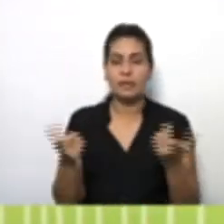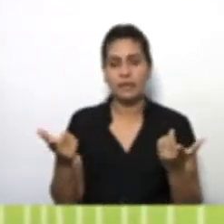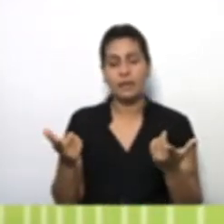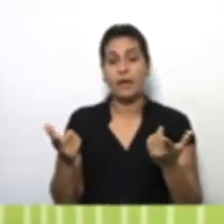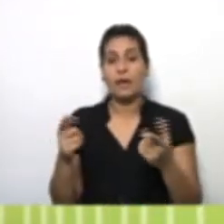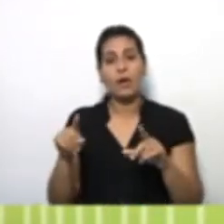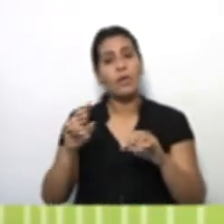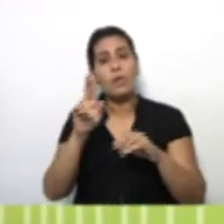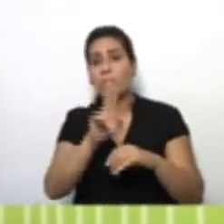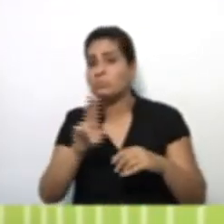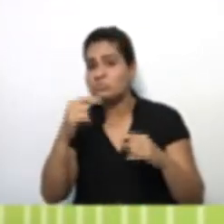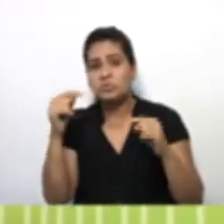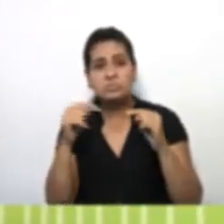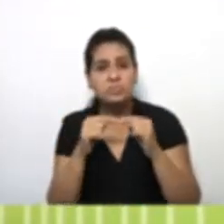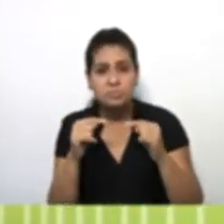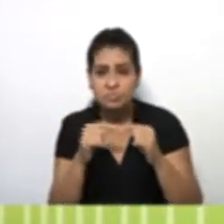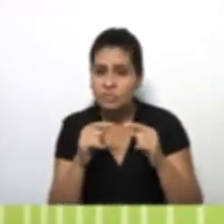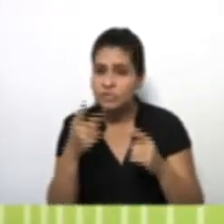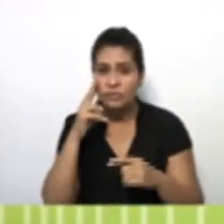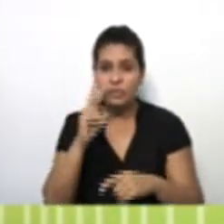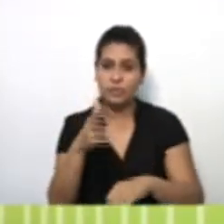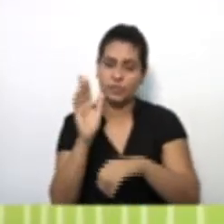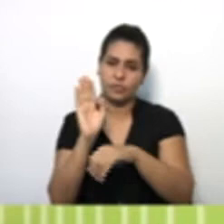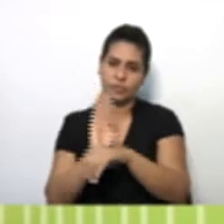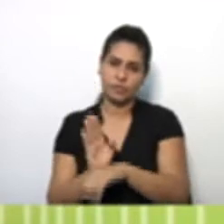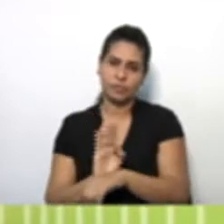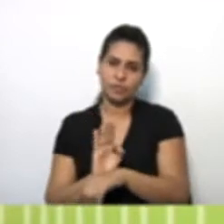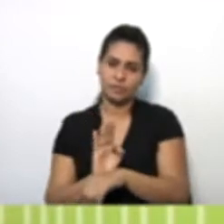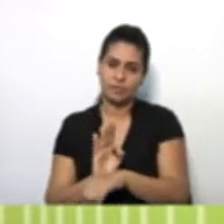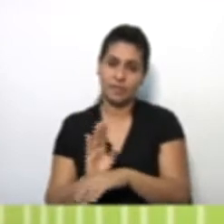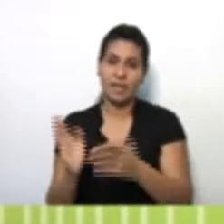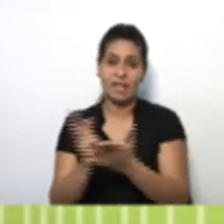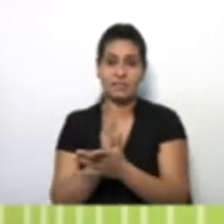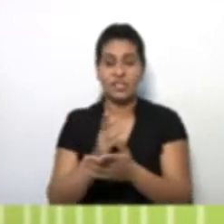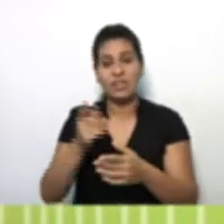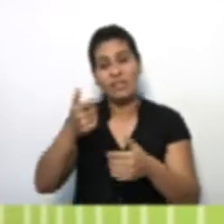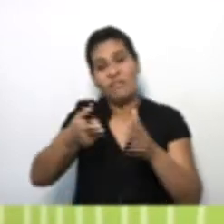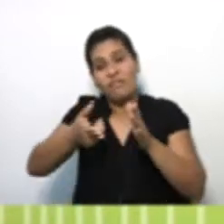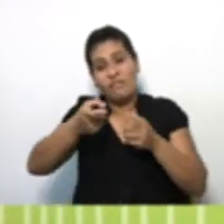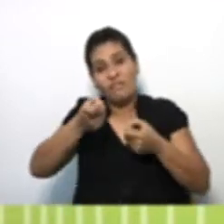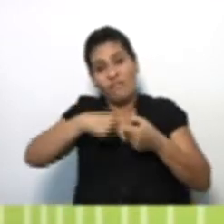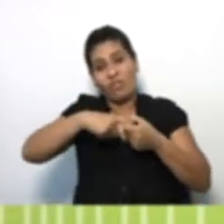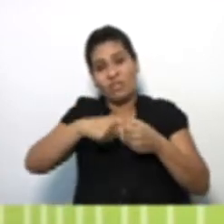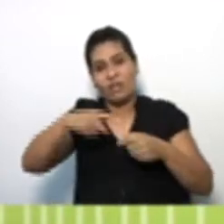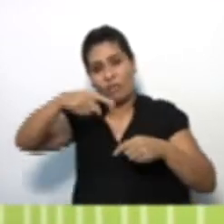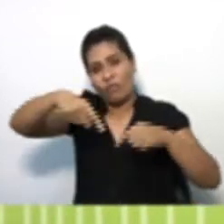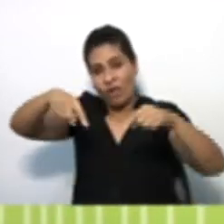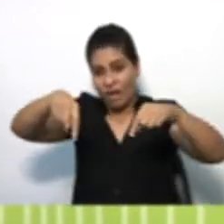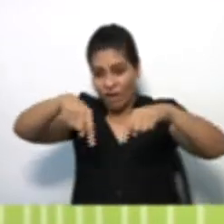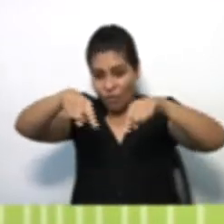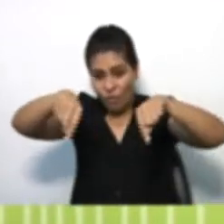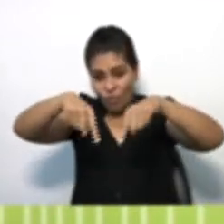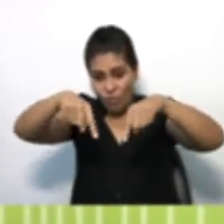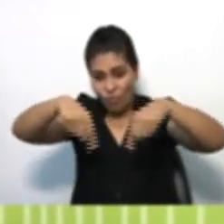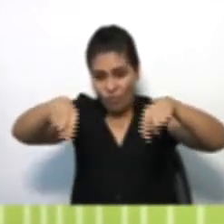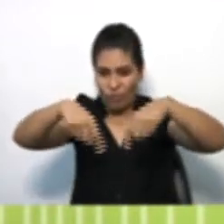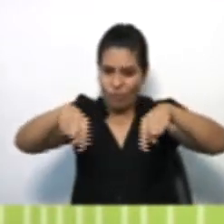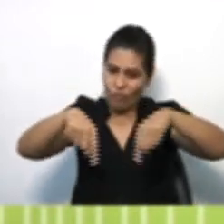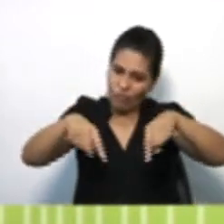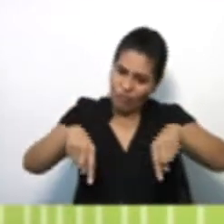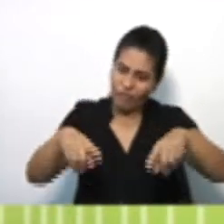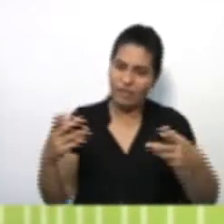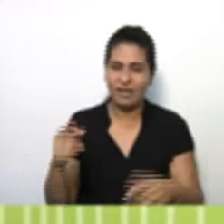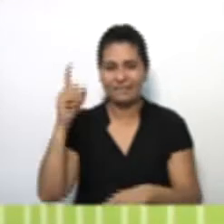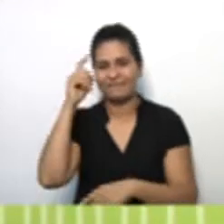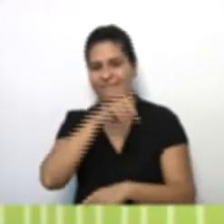para, com essa única função, assistir filmes. E você muitas vezes tinha que voltar. Às vezes demorava mais para voltar do que você assistir o filme como um todo.